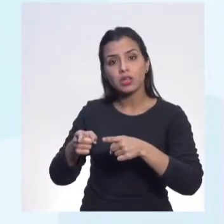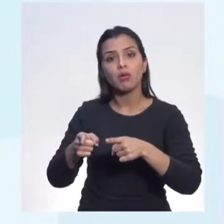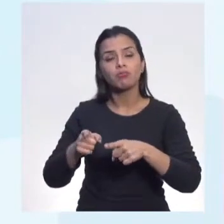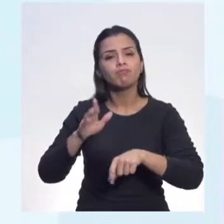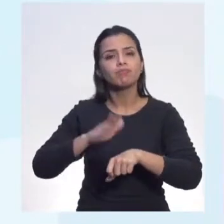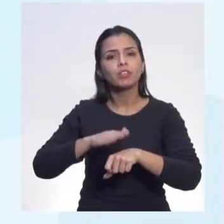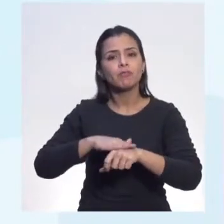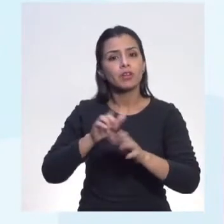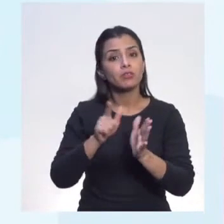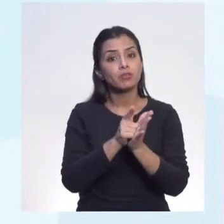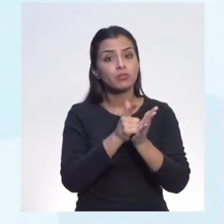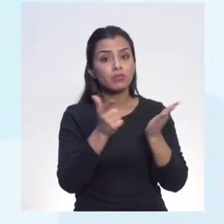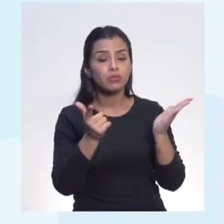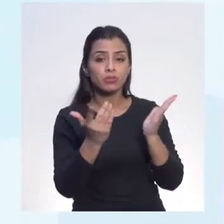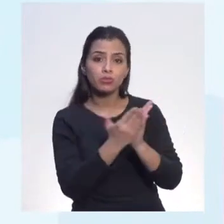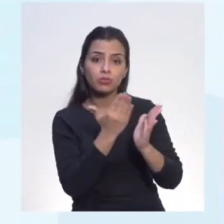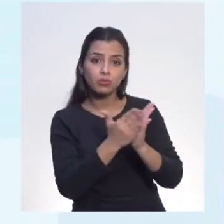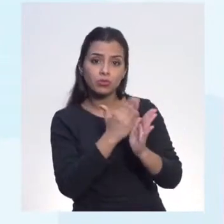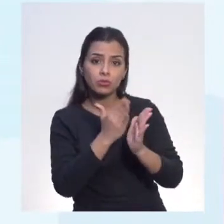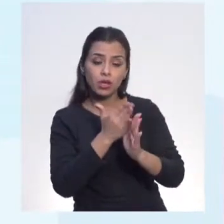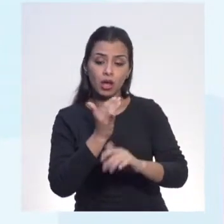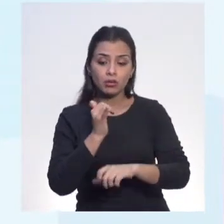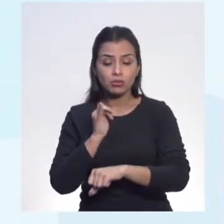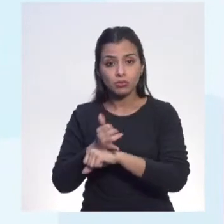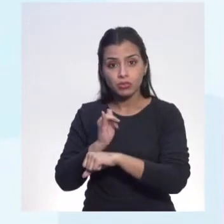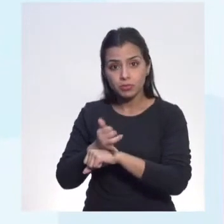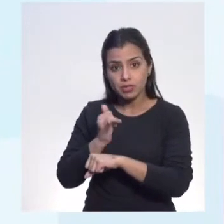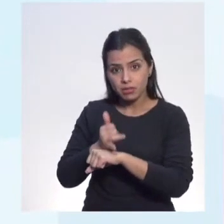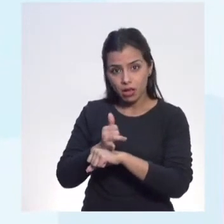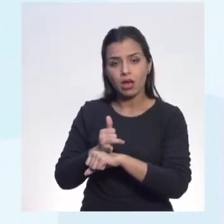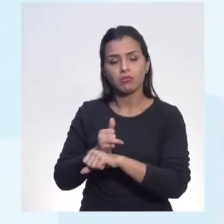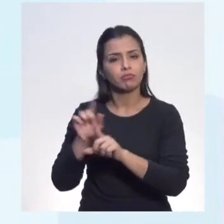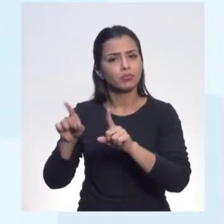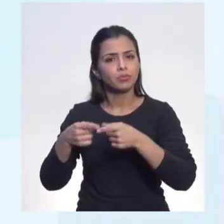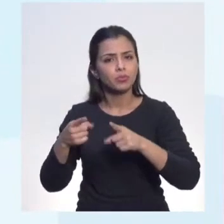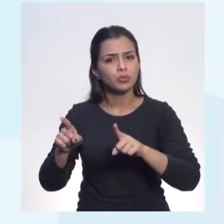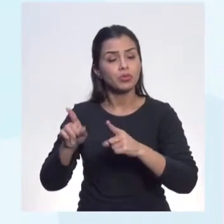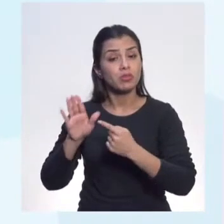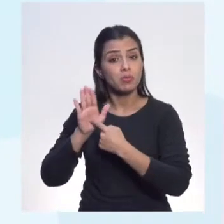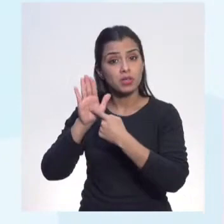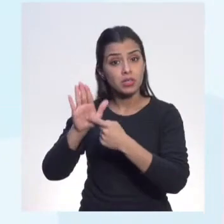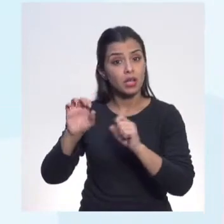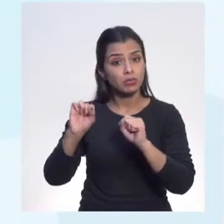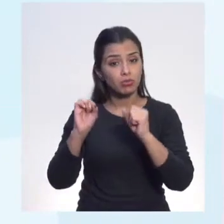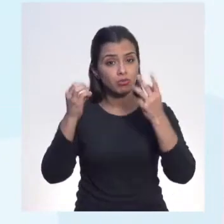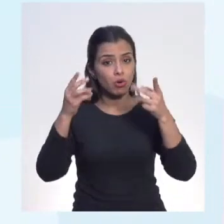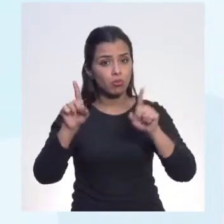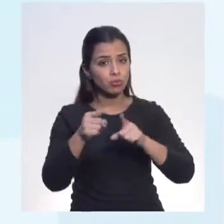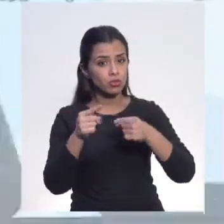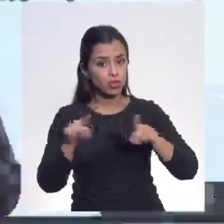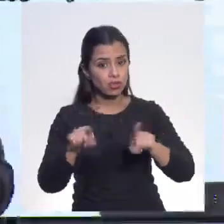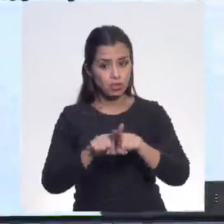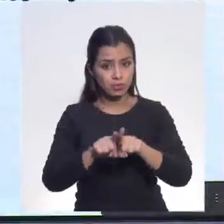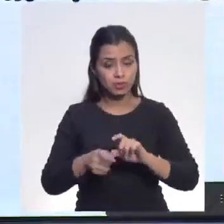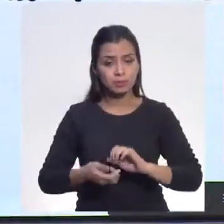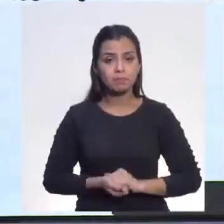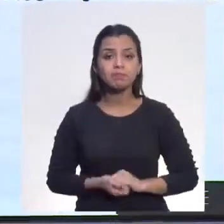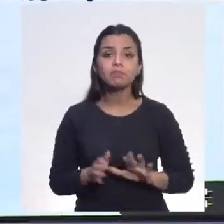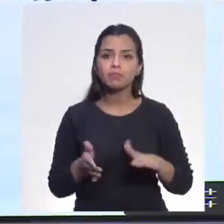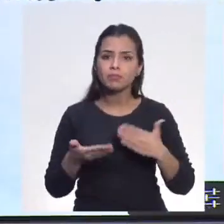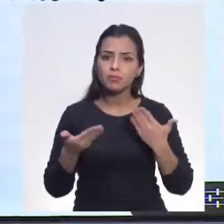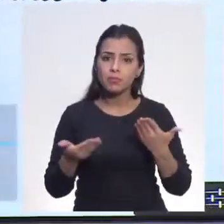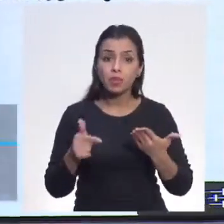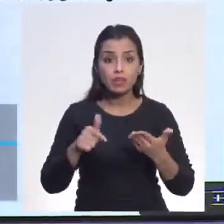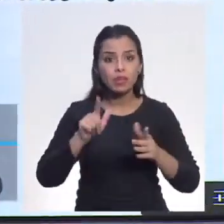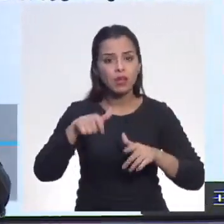ou na internet comentários sobre música impressa, apresentações, gravações e shows musicais, tá? Então, gente, esse é